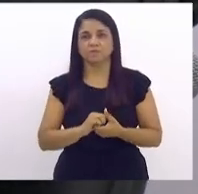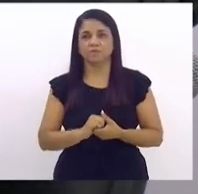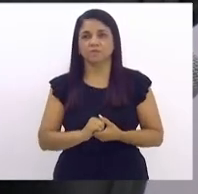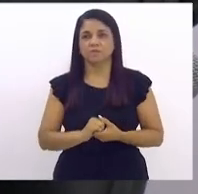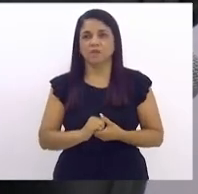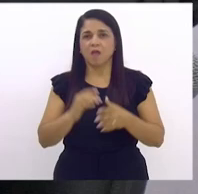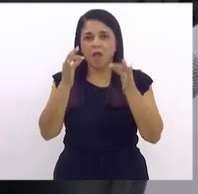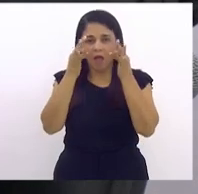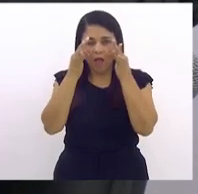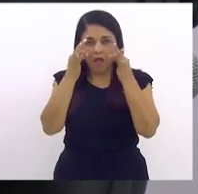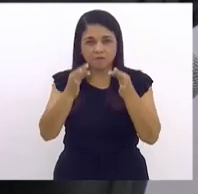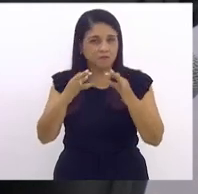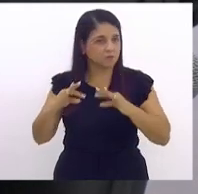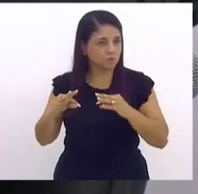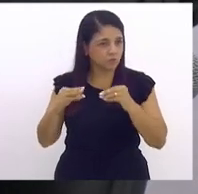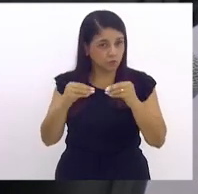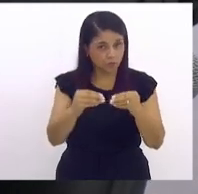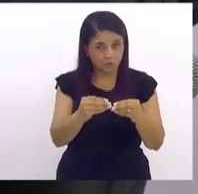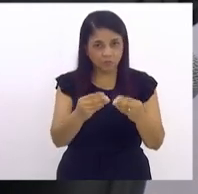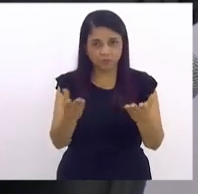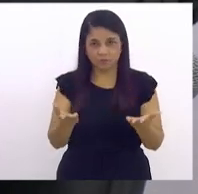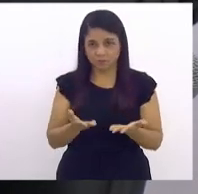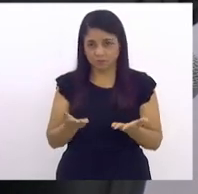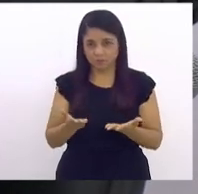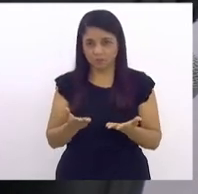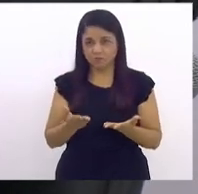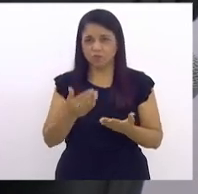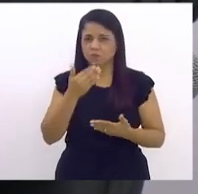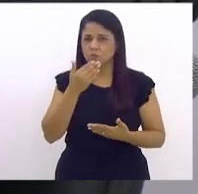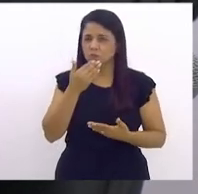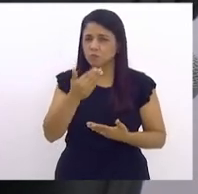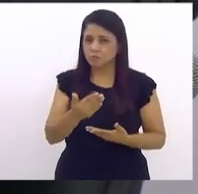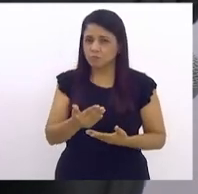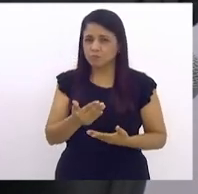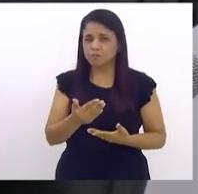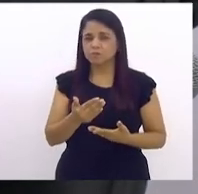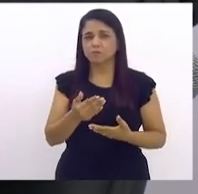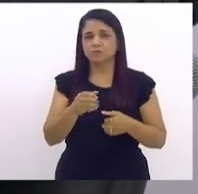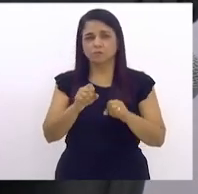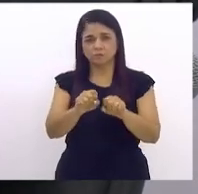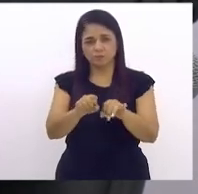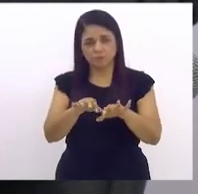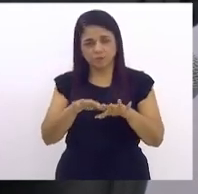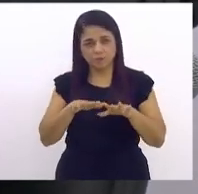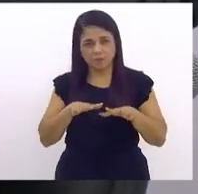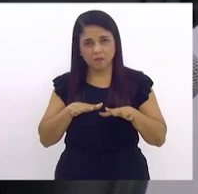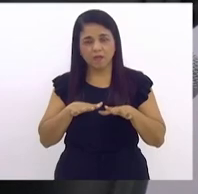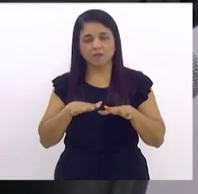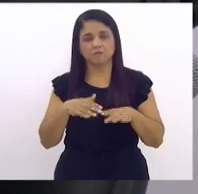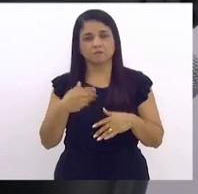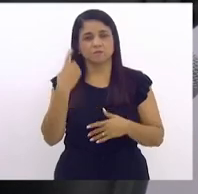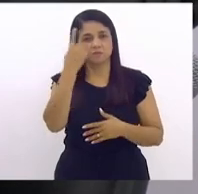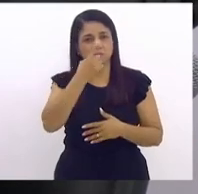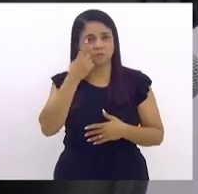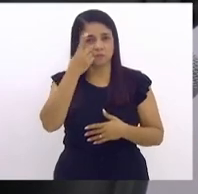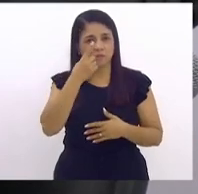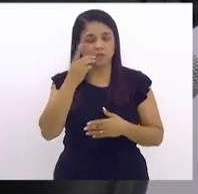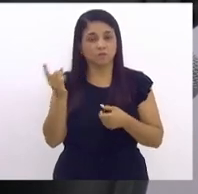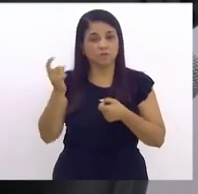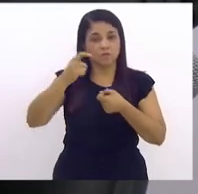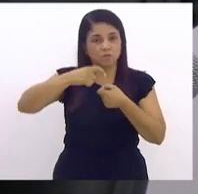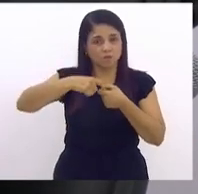a atenção de todos. Teve um pedido muito grande aí no plenário, dos colegas em plenário, para que a gente retome a